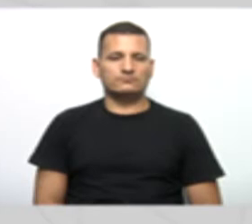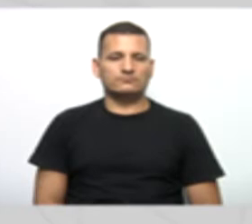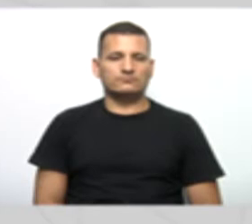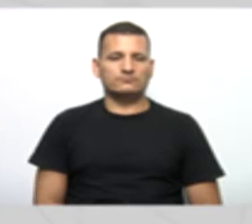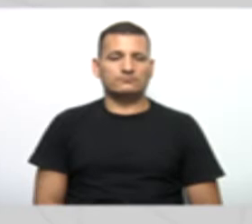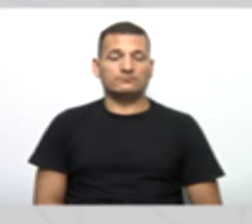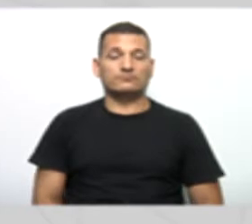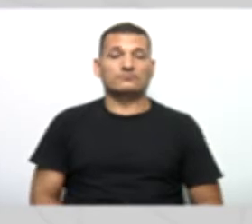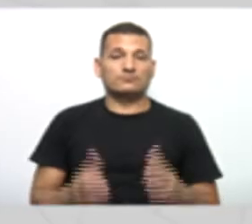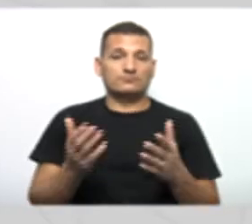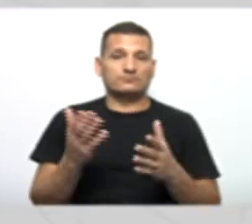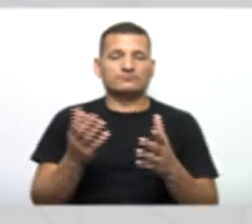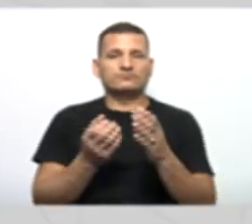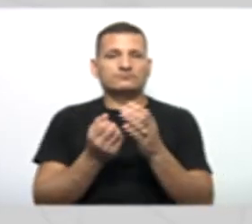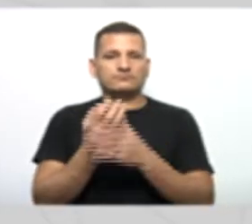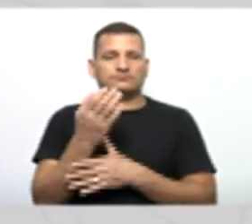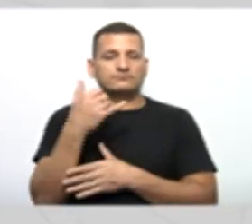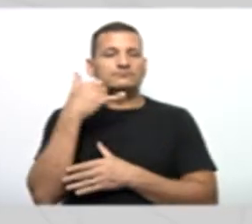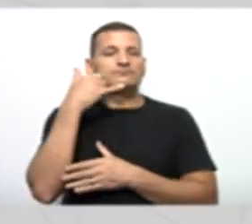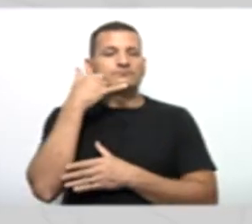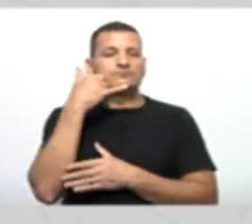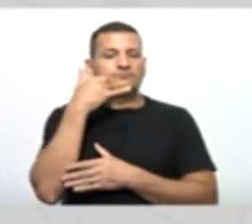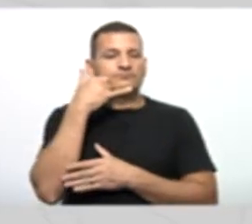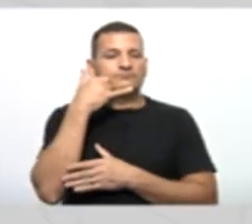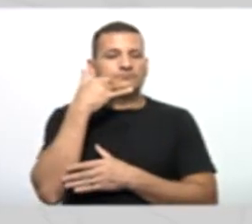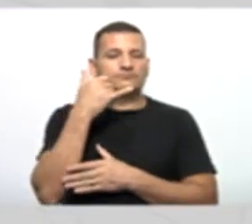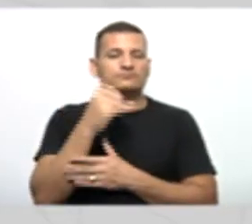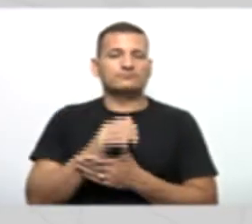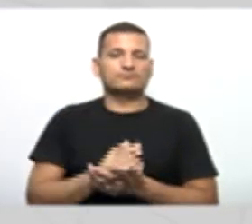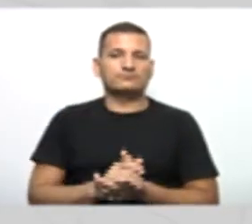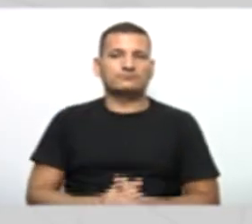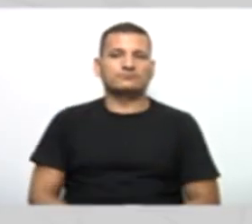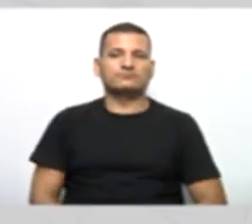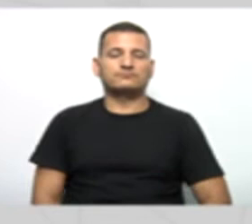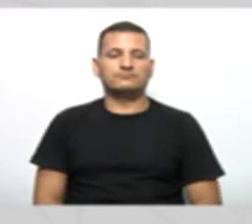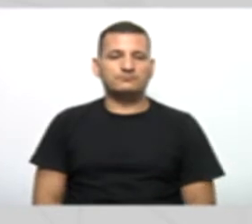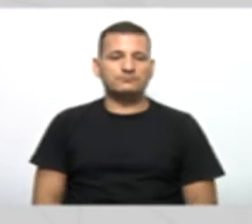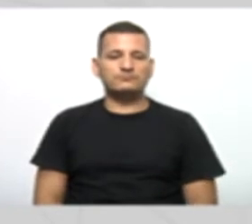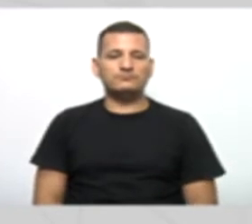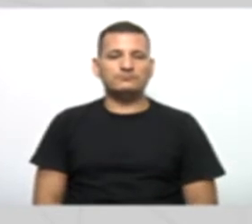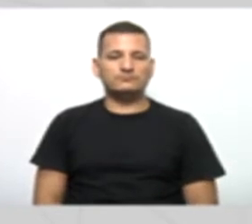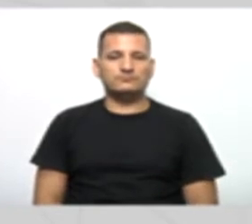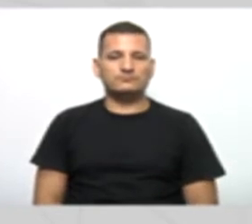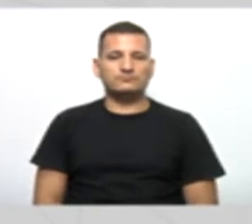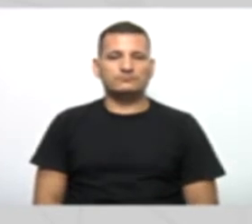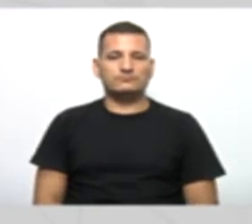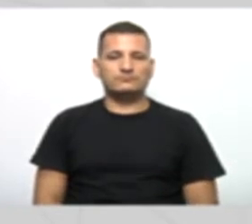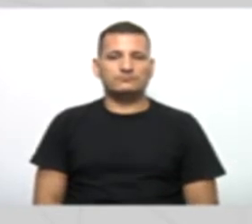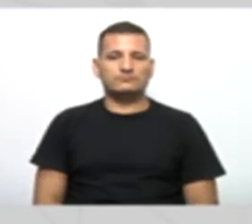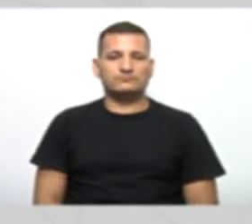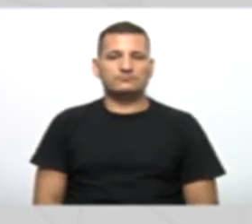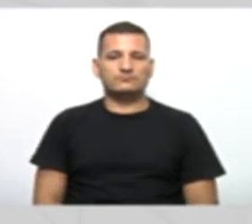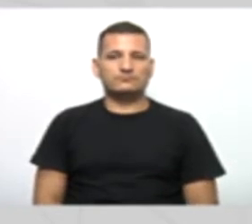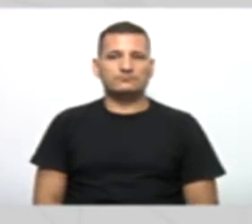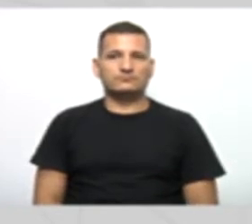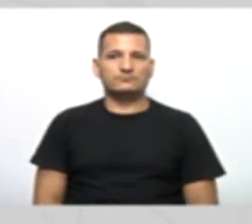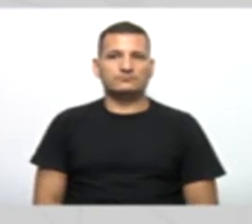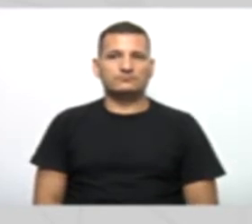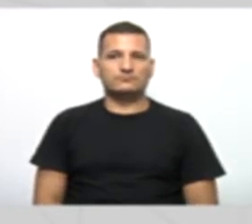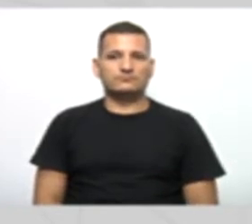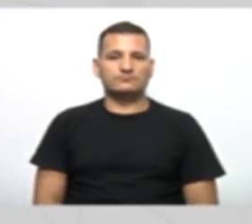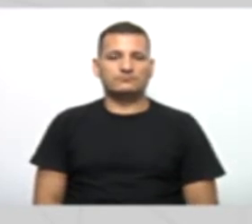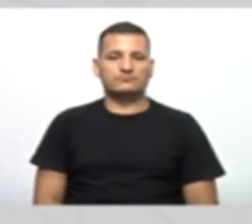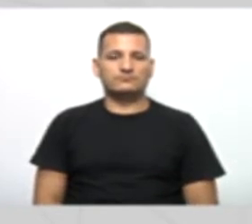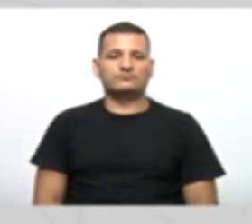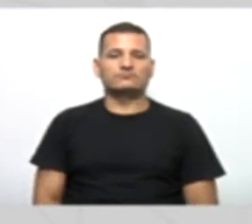vamos criar agora a tabela telefone. Observem que nós vamos criar aqui o número de telefone do tipo not null, o CPF do